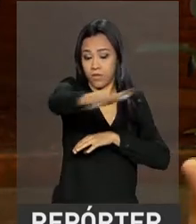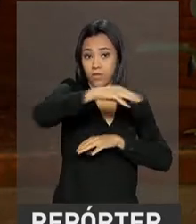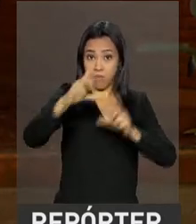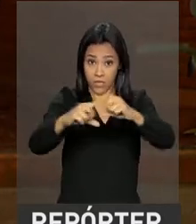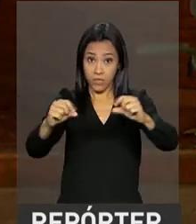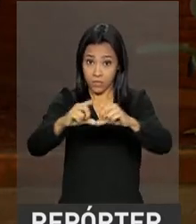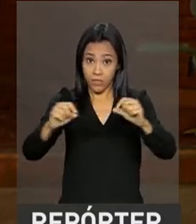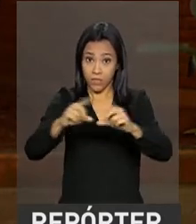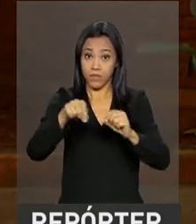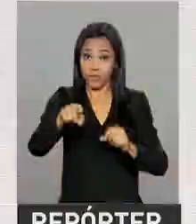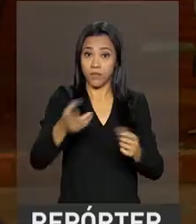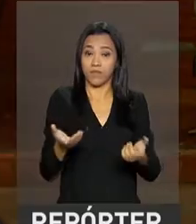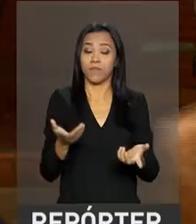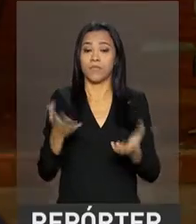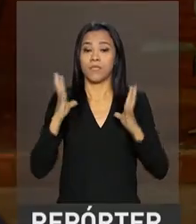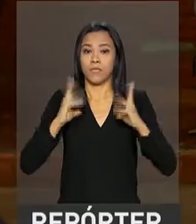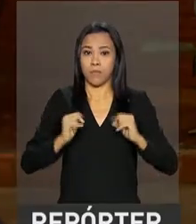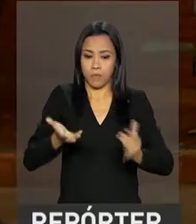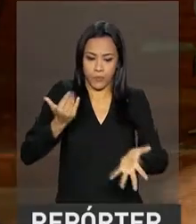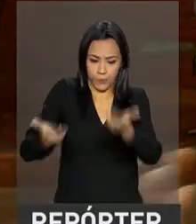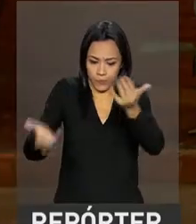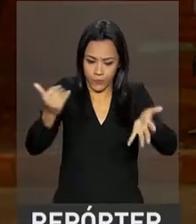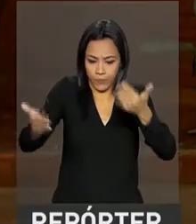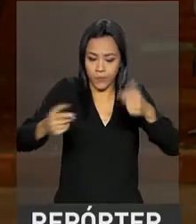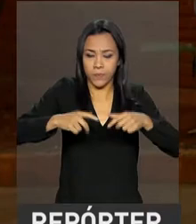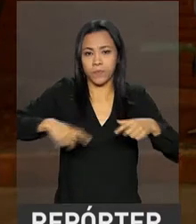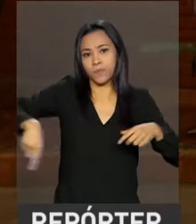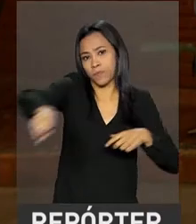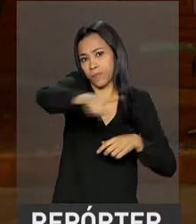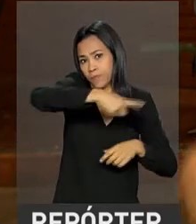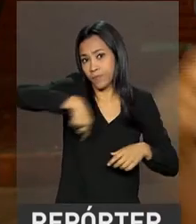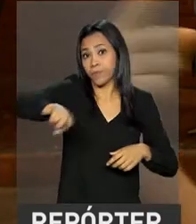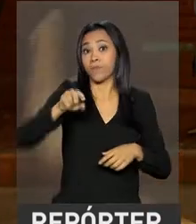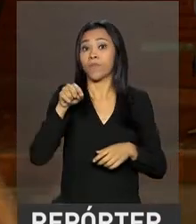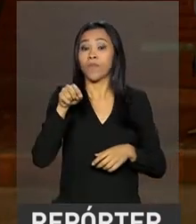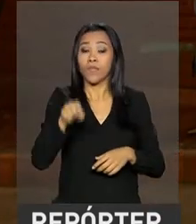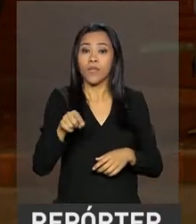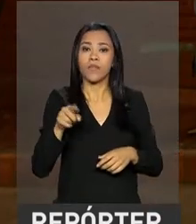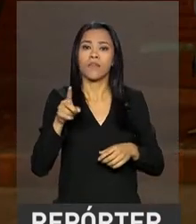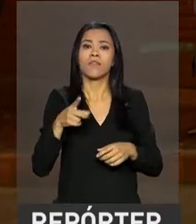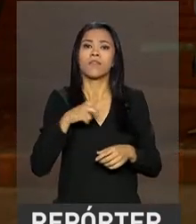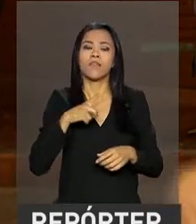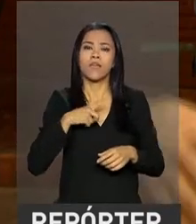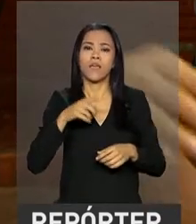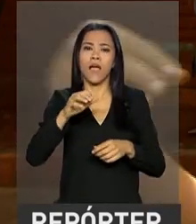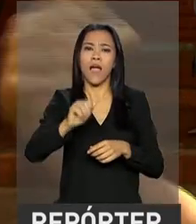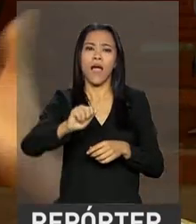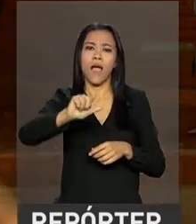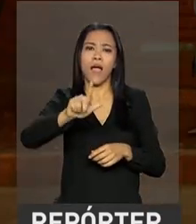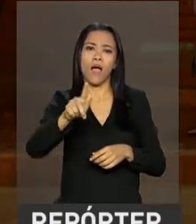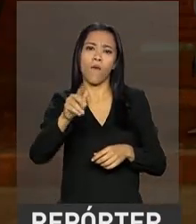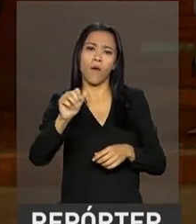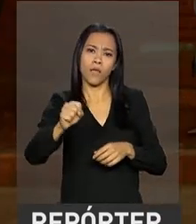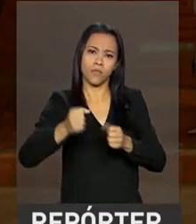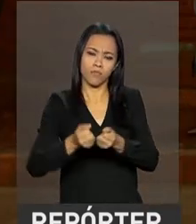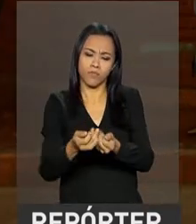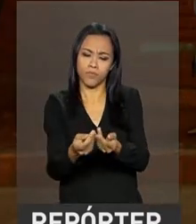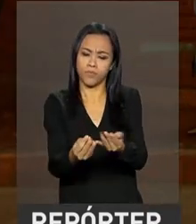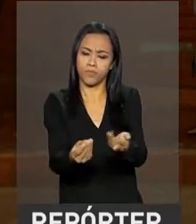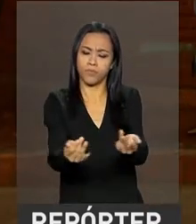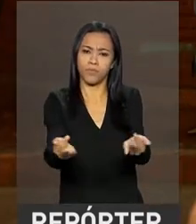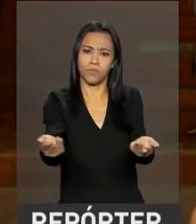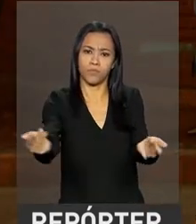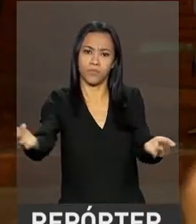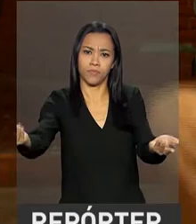seria fósforo e nitrogênio. O lançamento de nutrientes, de fósforo e nitrogênio, leva a uma proliferação de algas e desencadeia um processo de